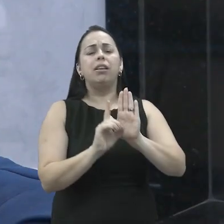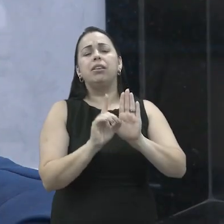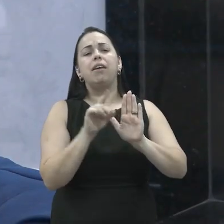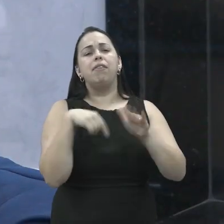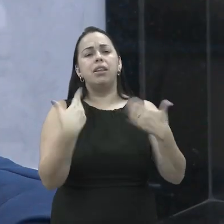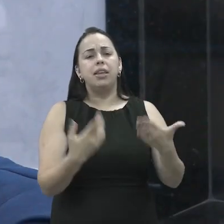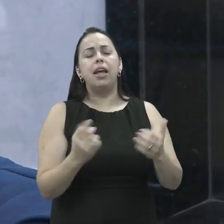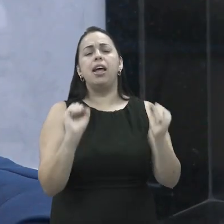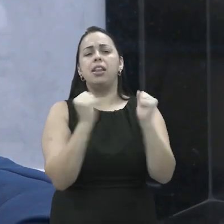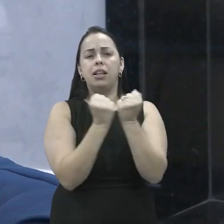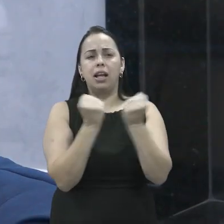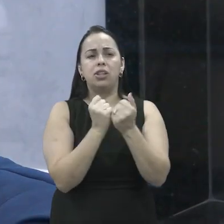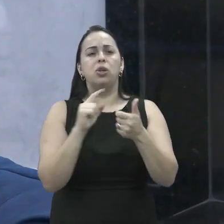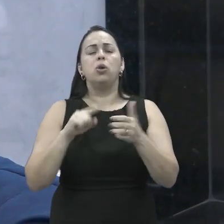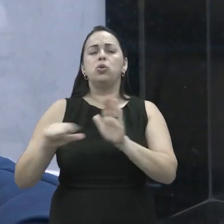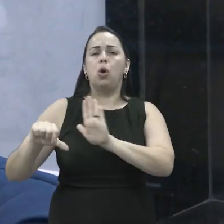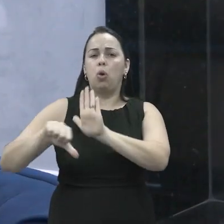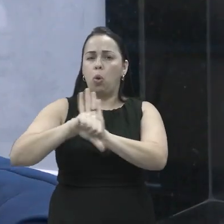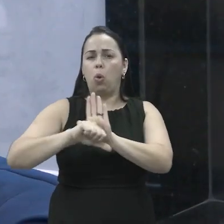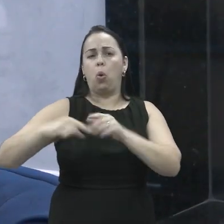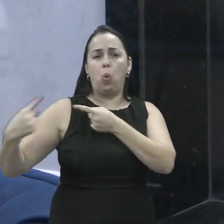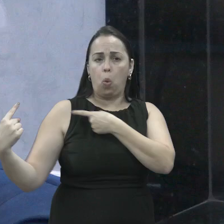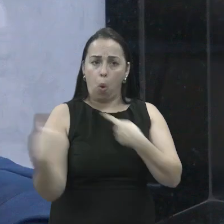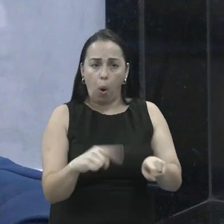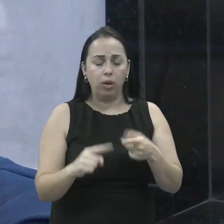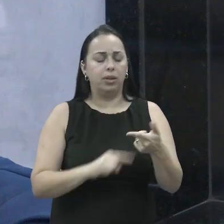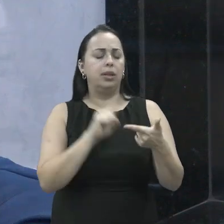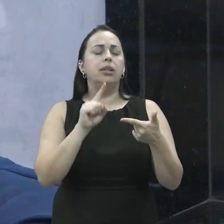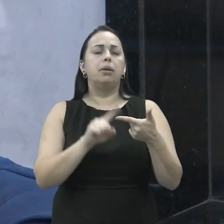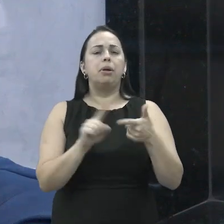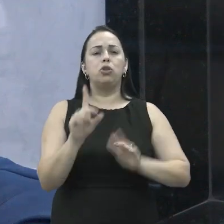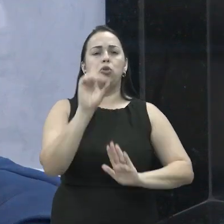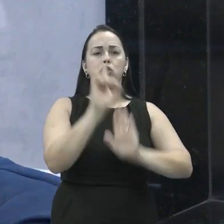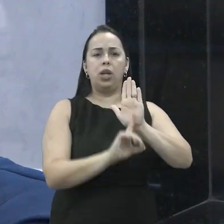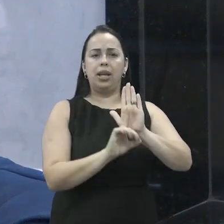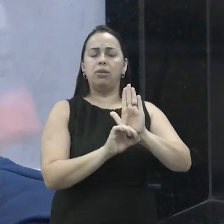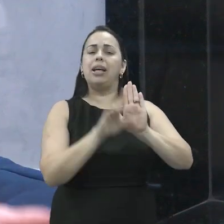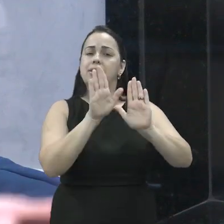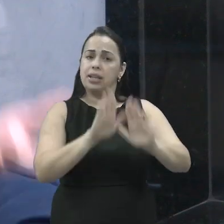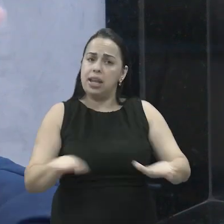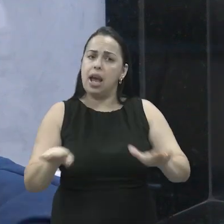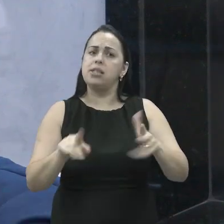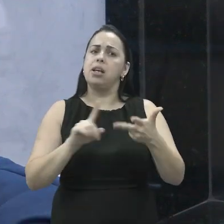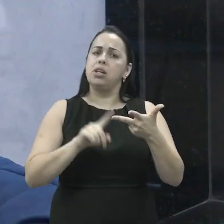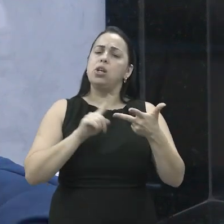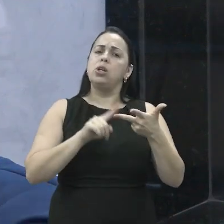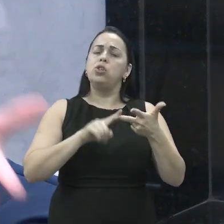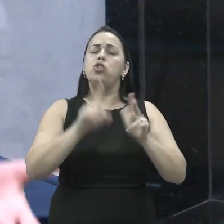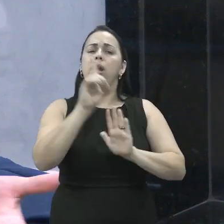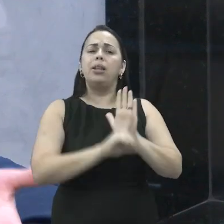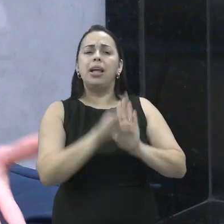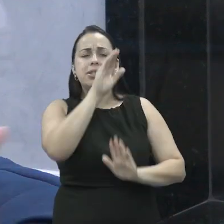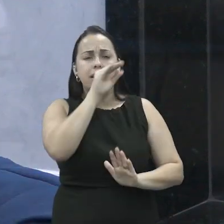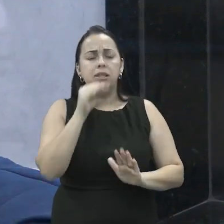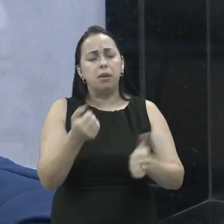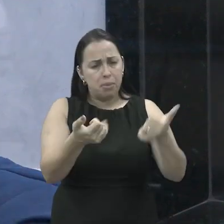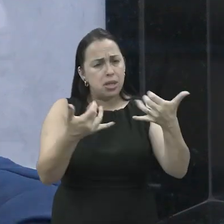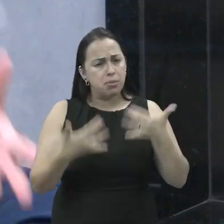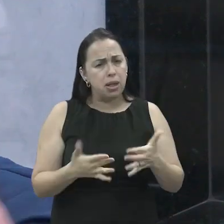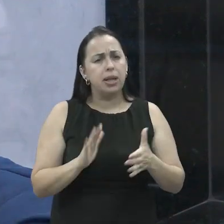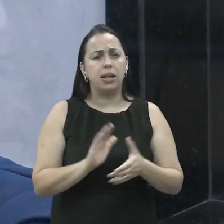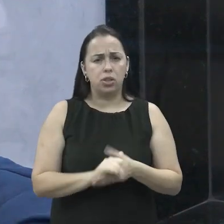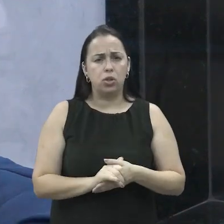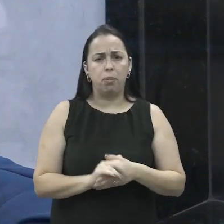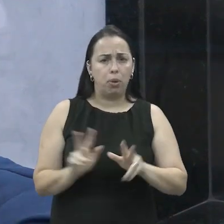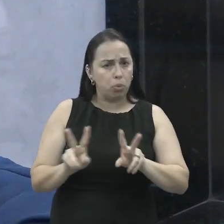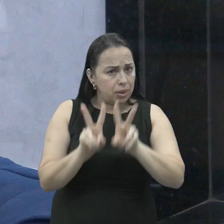né, continuar falando nesse assunto, combate à criminalidade, também trabalhar pelos direitos das crianças e dos adolescentes. Queria que o